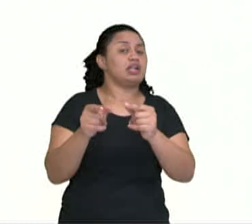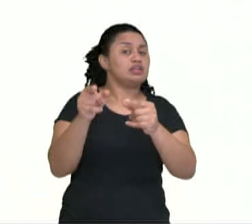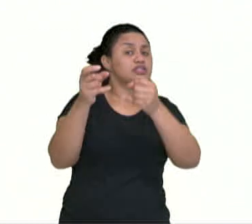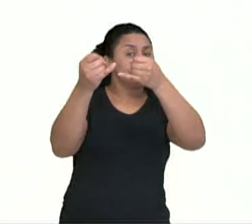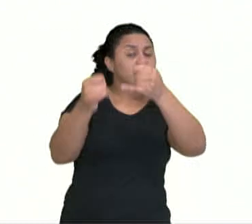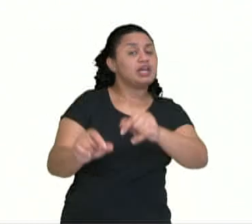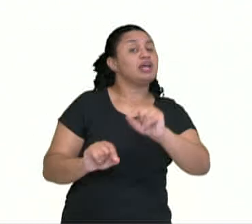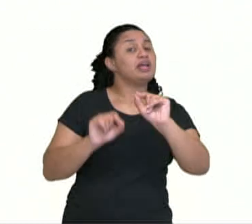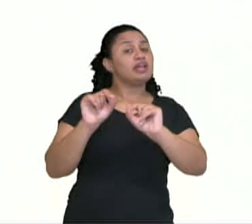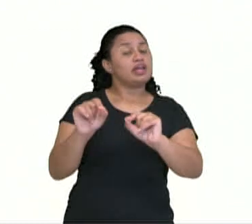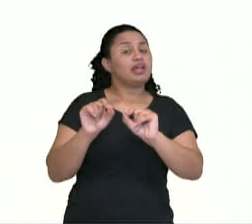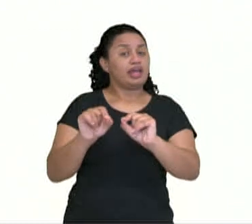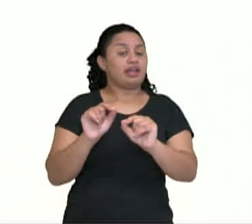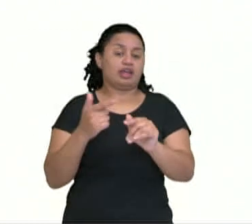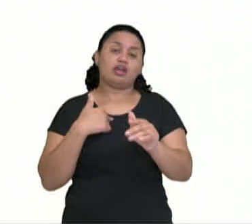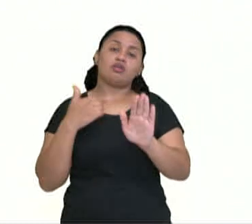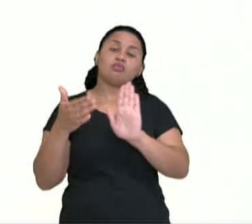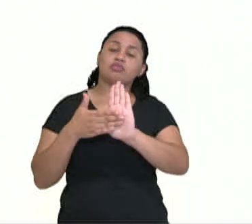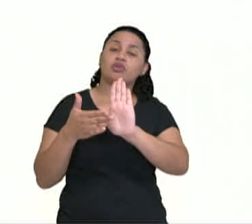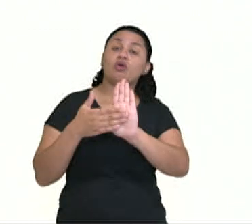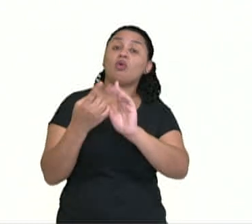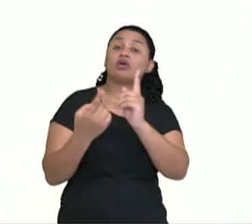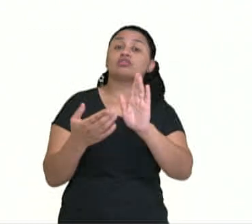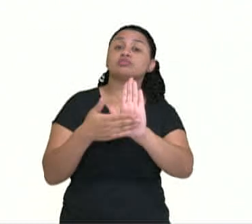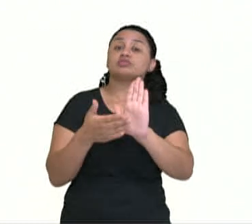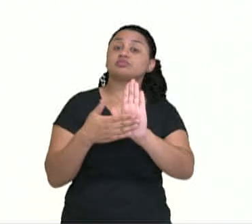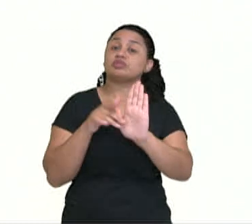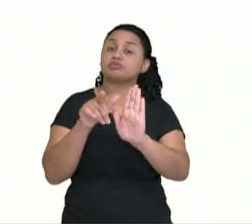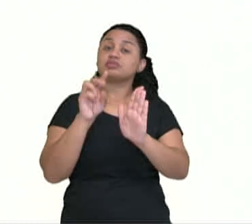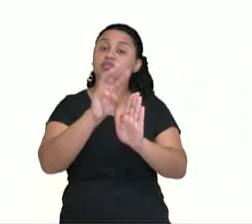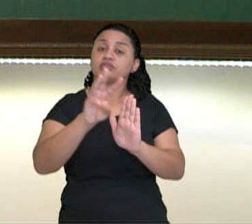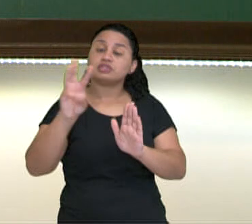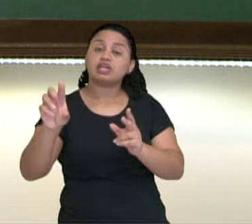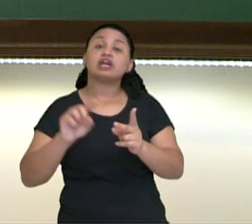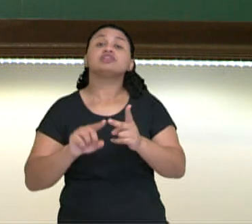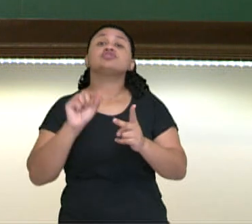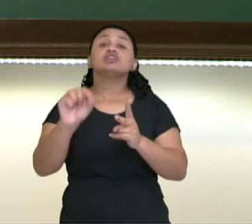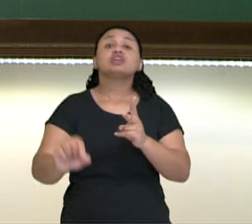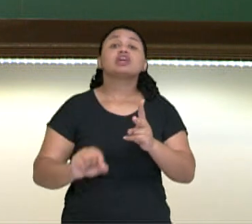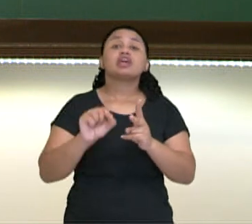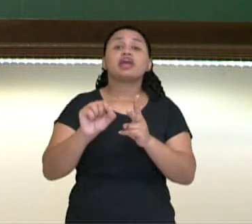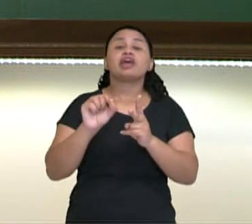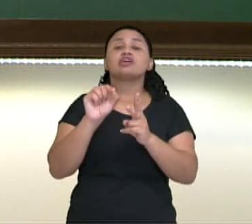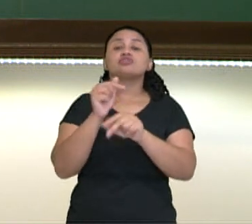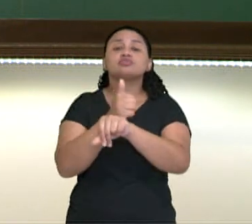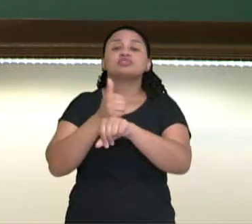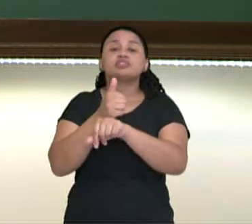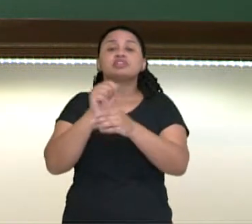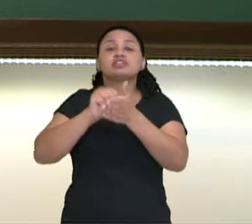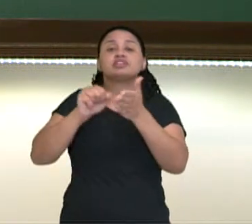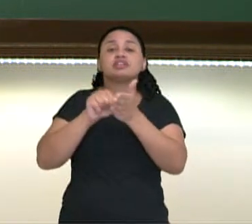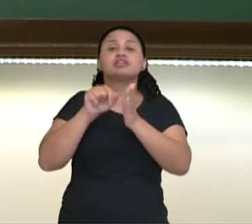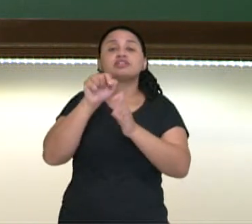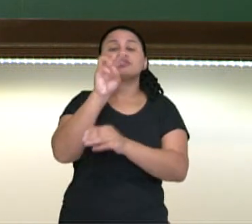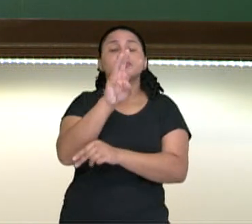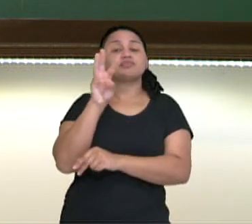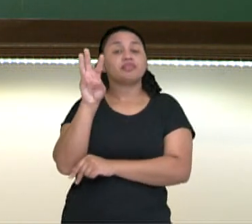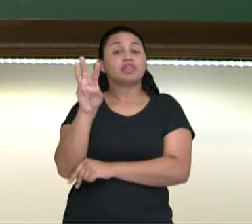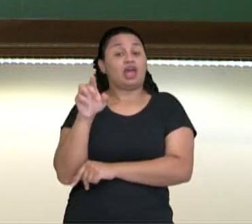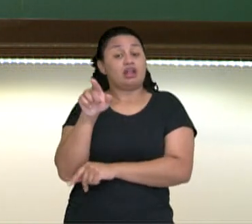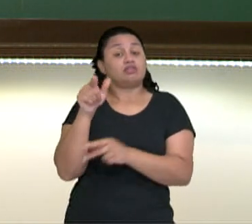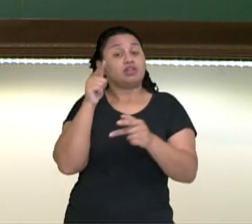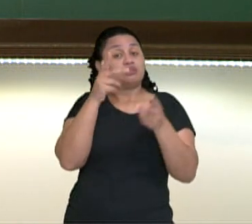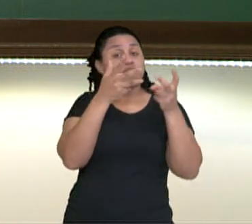site, quem são os escritores, os jornalistas que escrevem para esse site e por aí você consegue daí identificar se aquele site